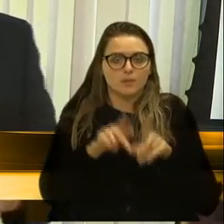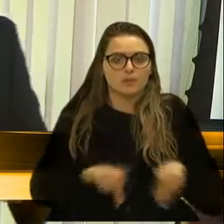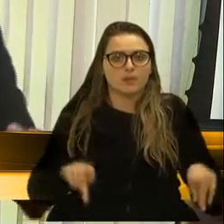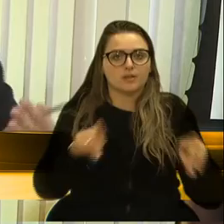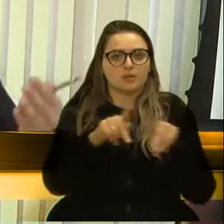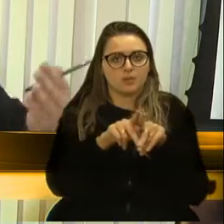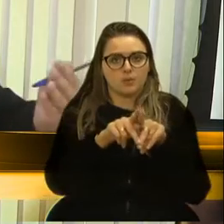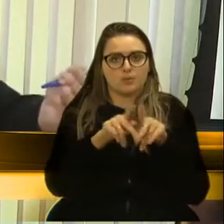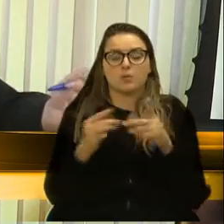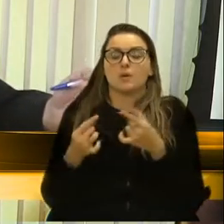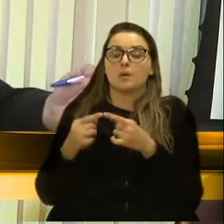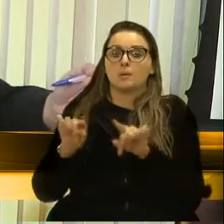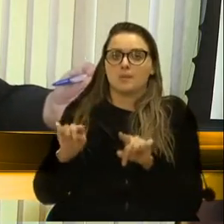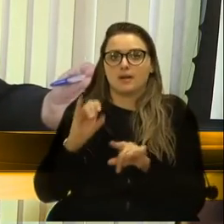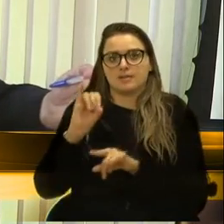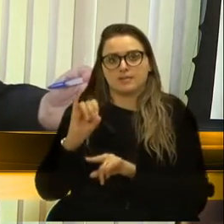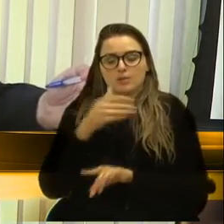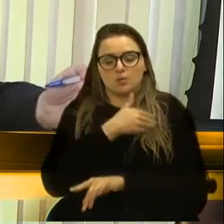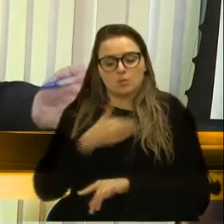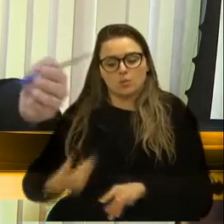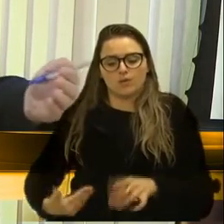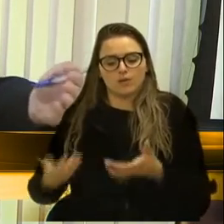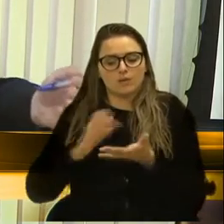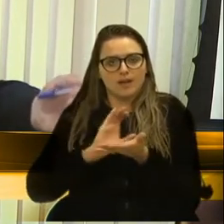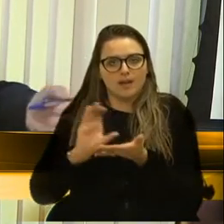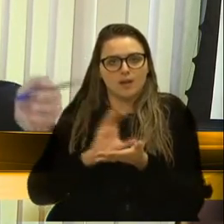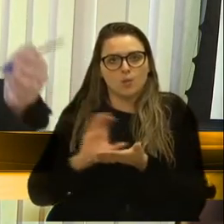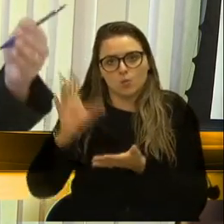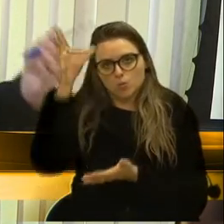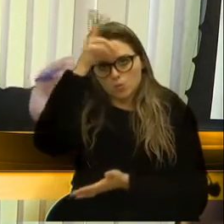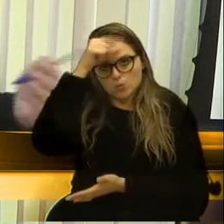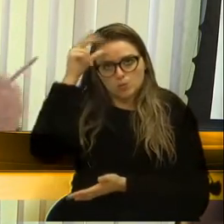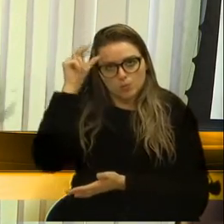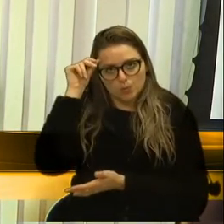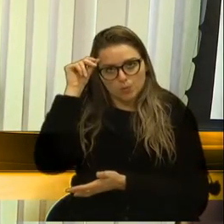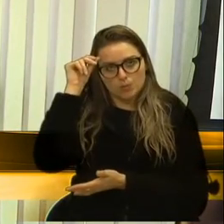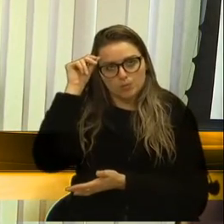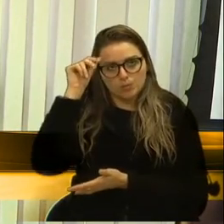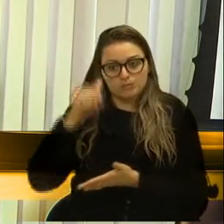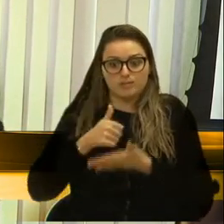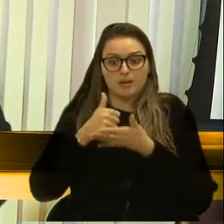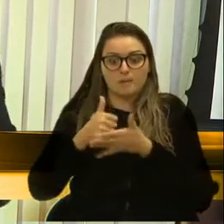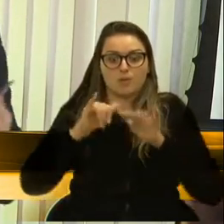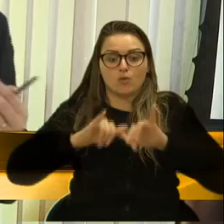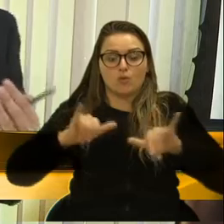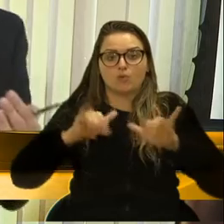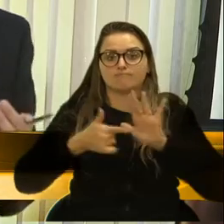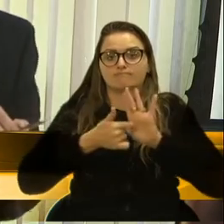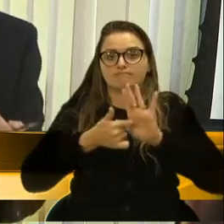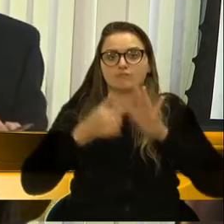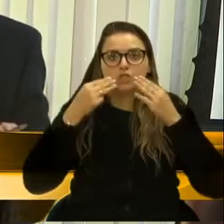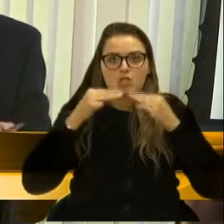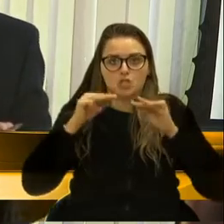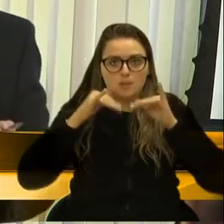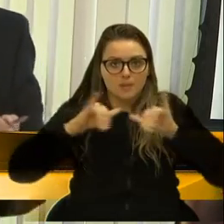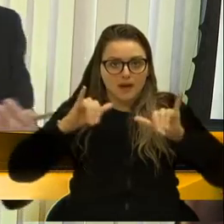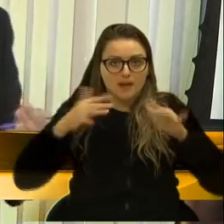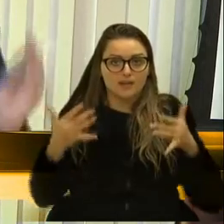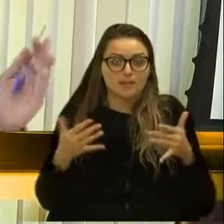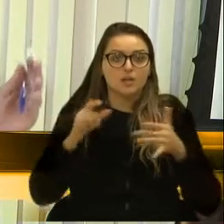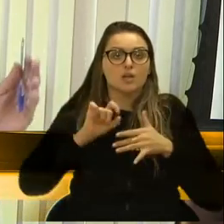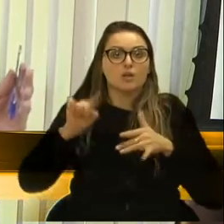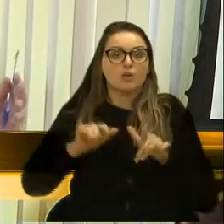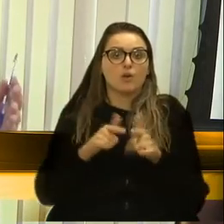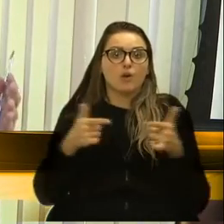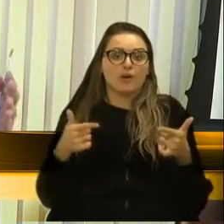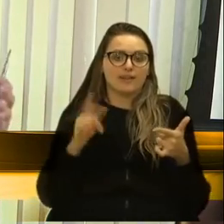Evidentemente que, se um governo quer dar recursos para a verba publicitária, qual vai ser o gestor de um veículo de imprensa que vai dizer, não, eu